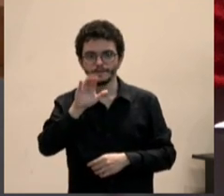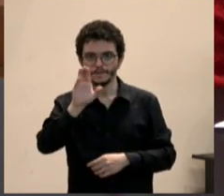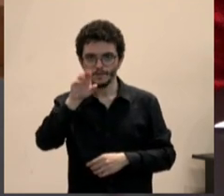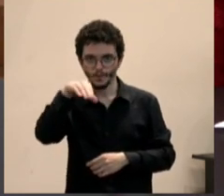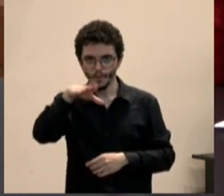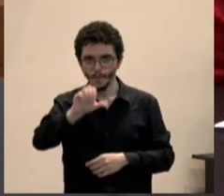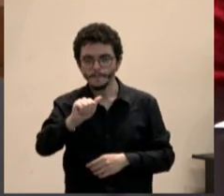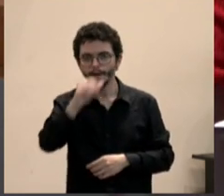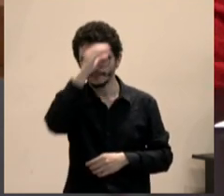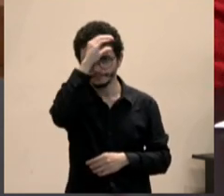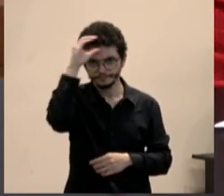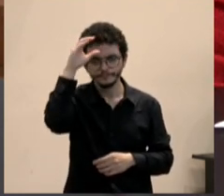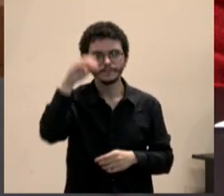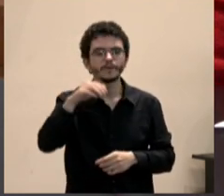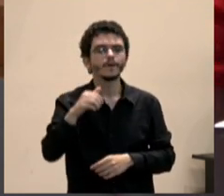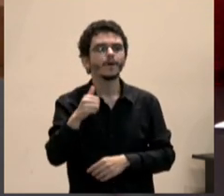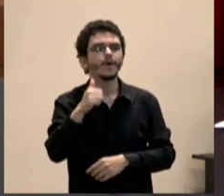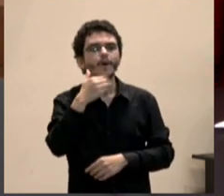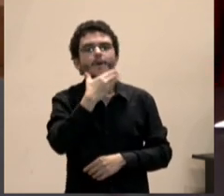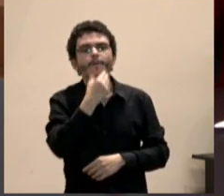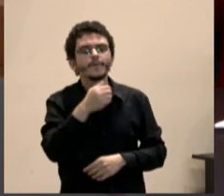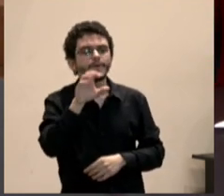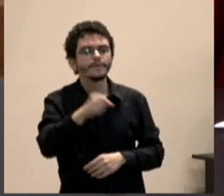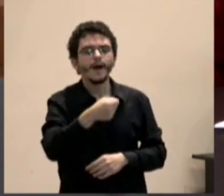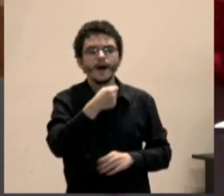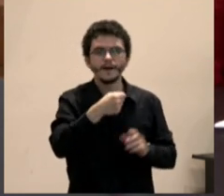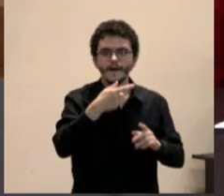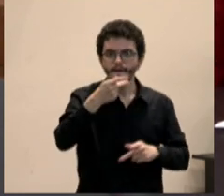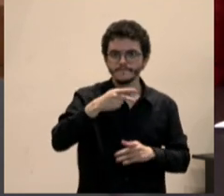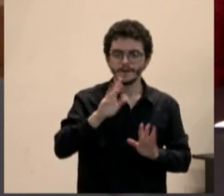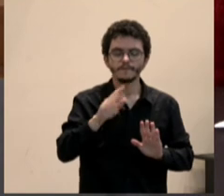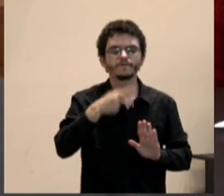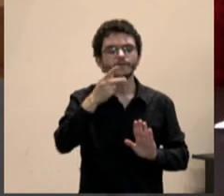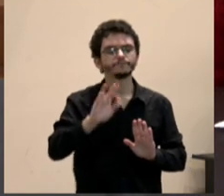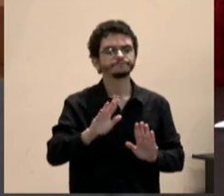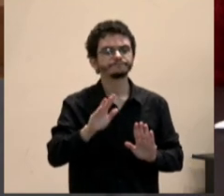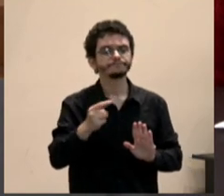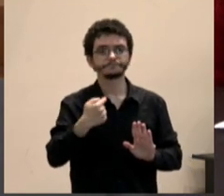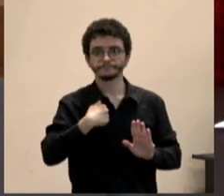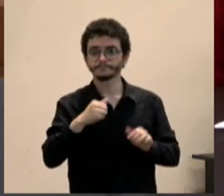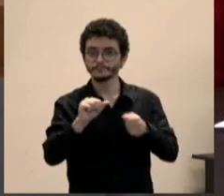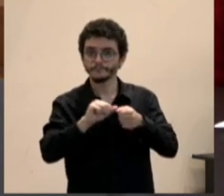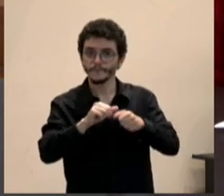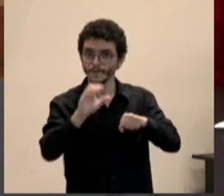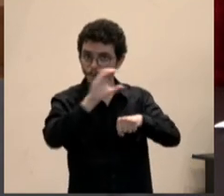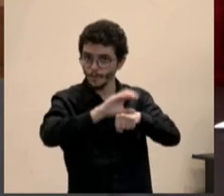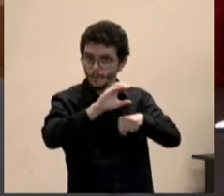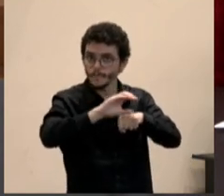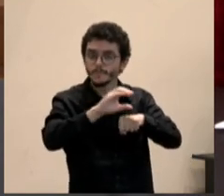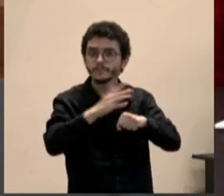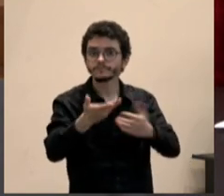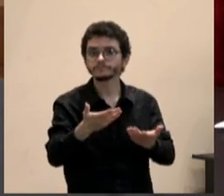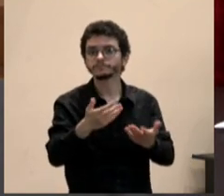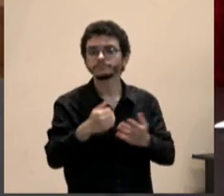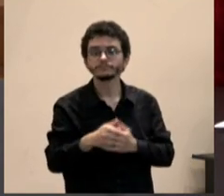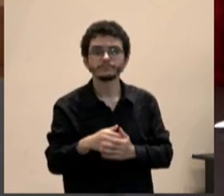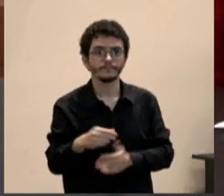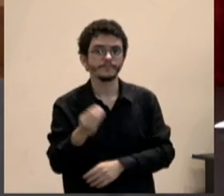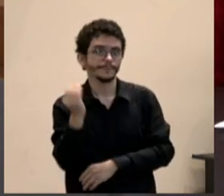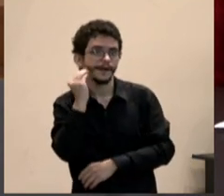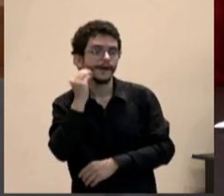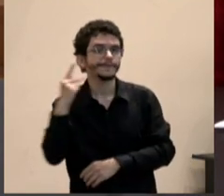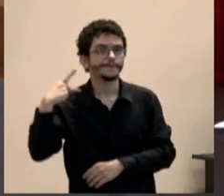um menino pegou a palavra e disse: olha, eu fiz um curso para ser candidato a